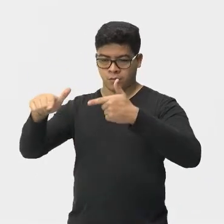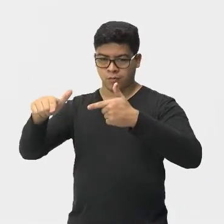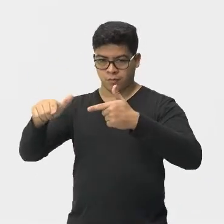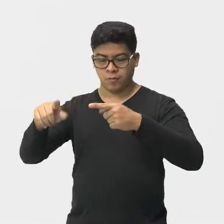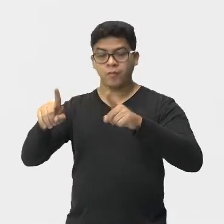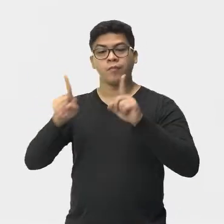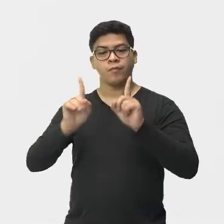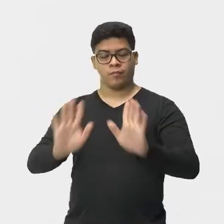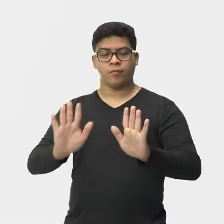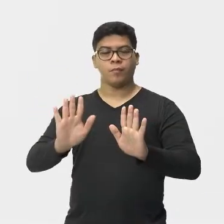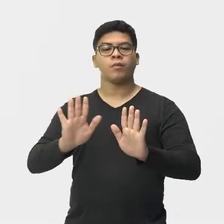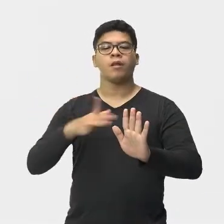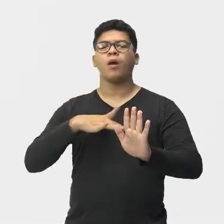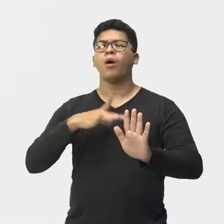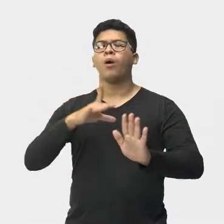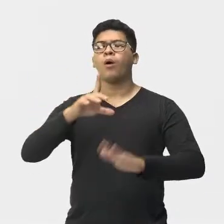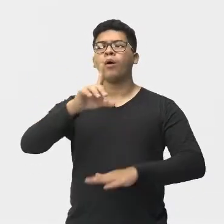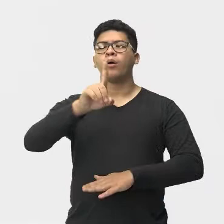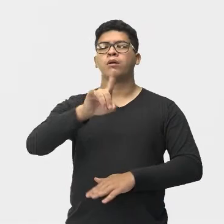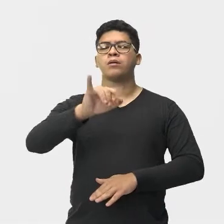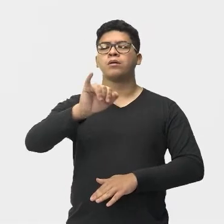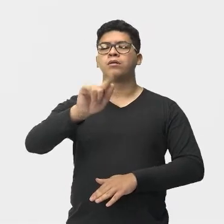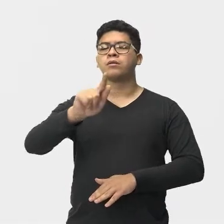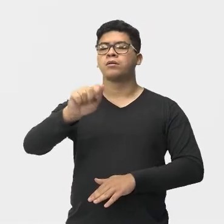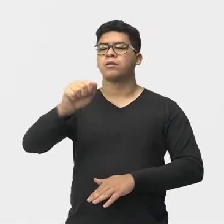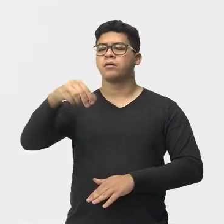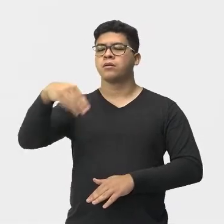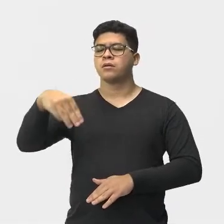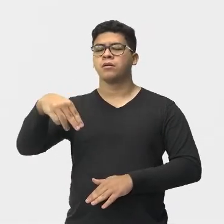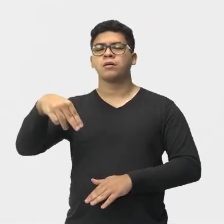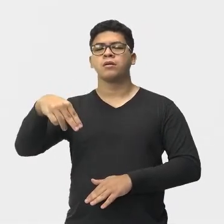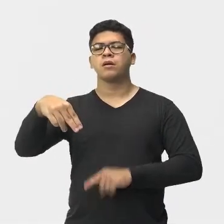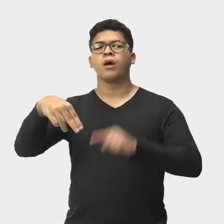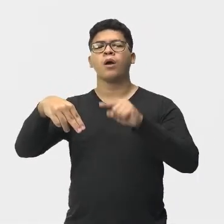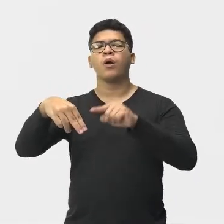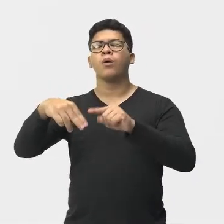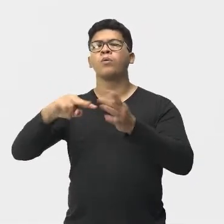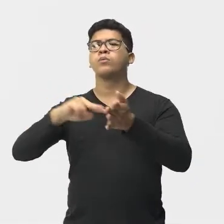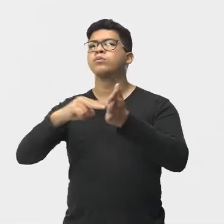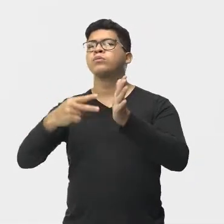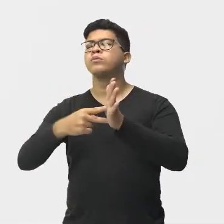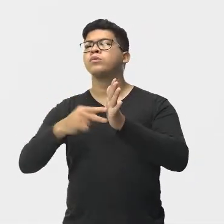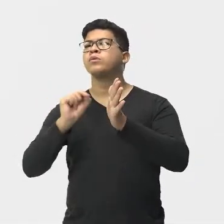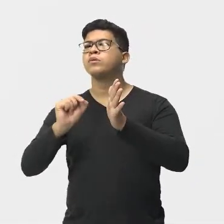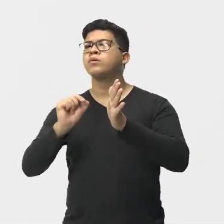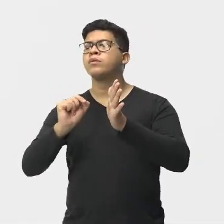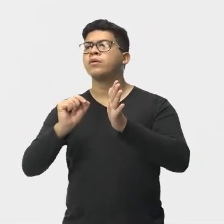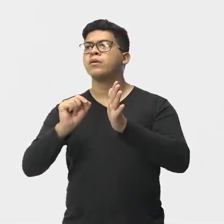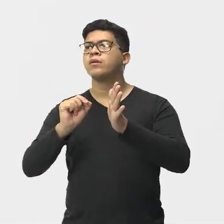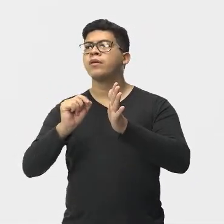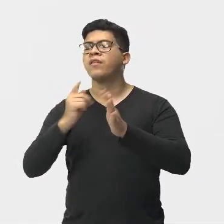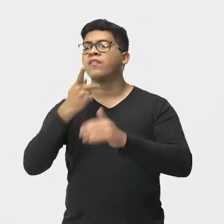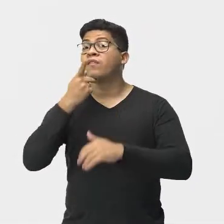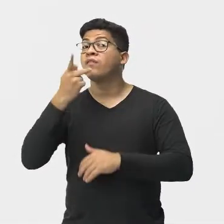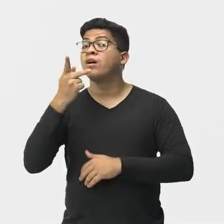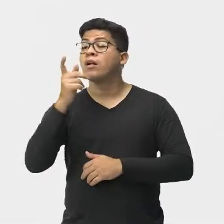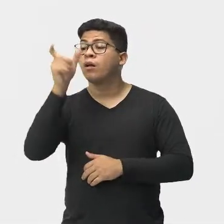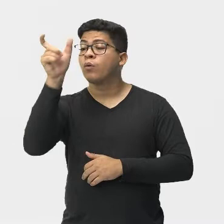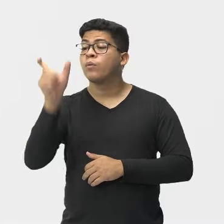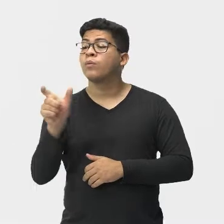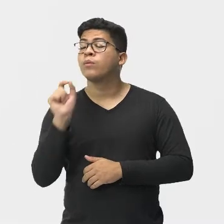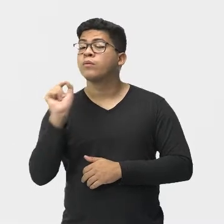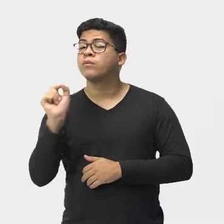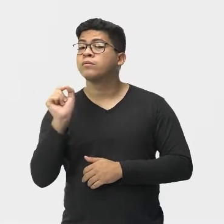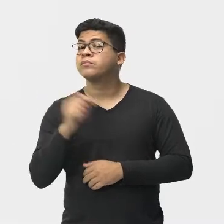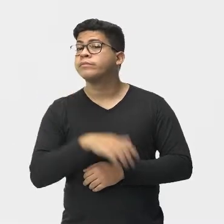dizer. Dizer, quando eu digo algo para alguém, não é isso? Então, digam para quem? Aqui eu tenho meu